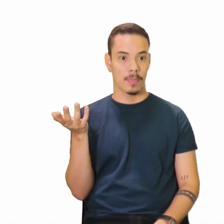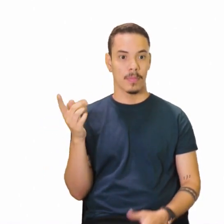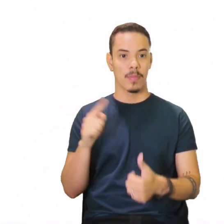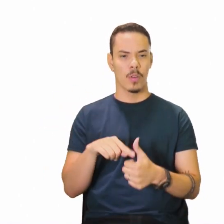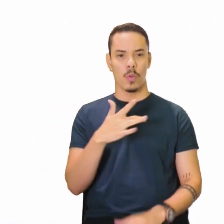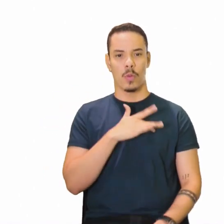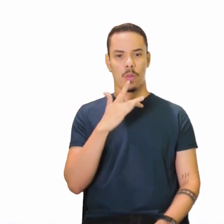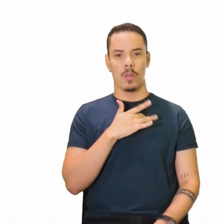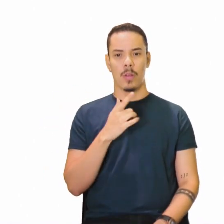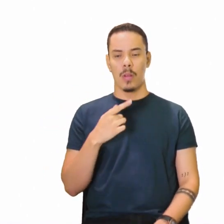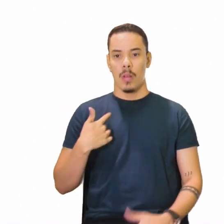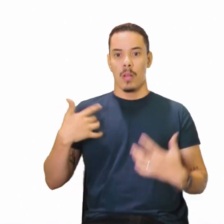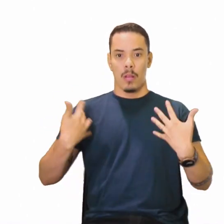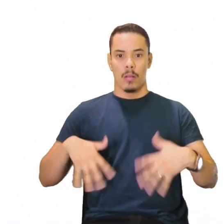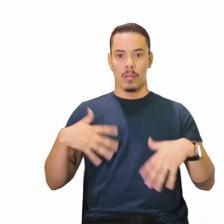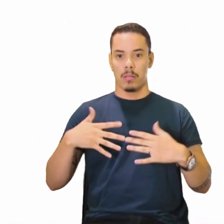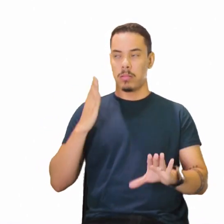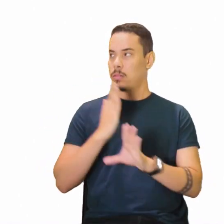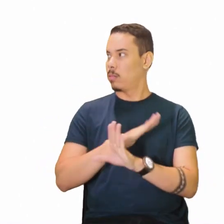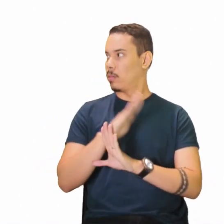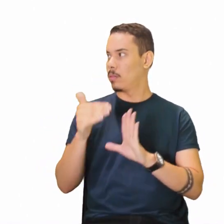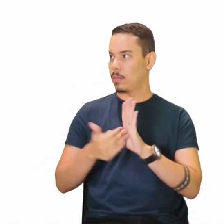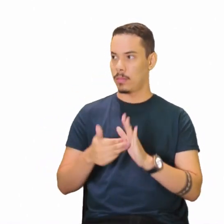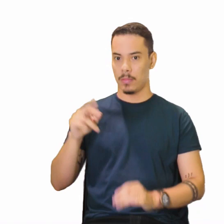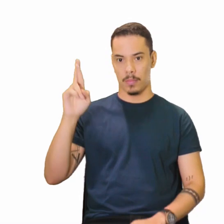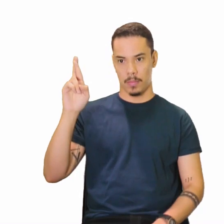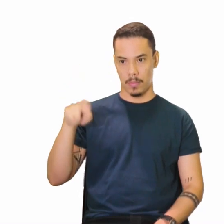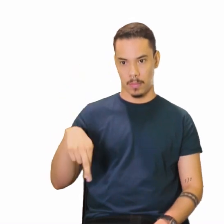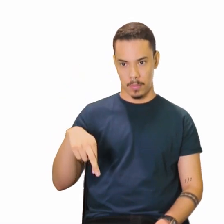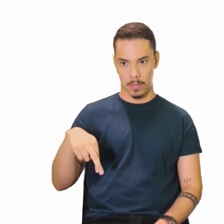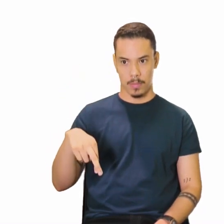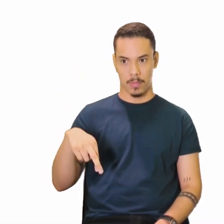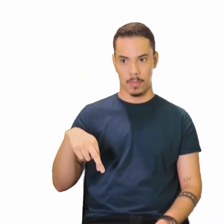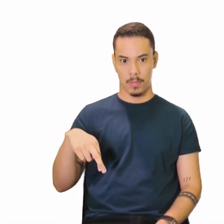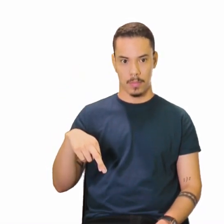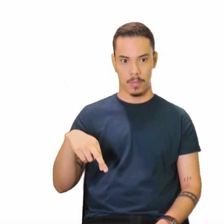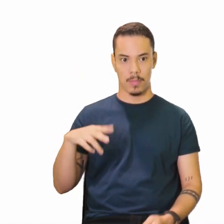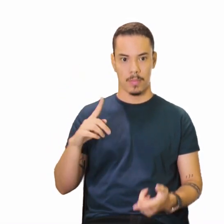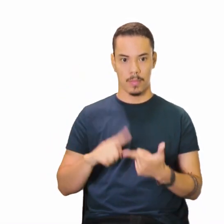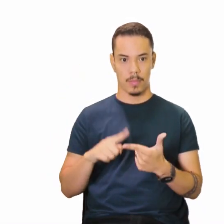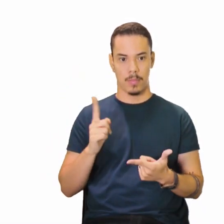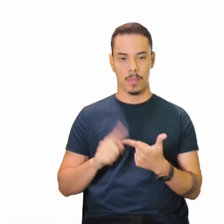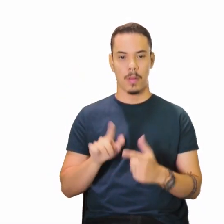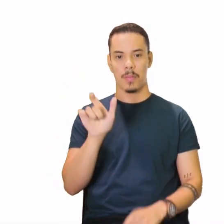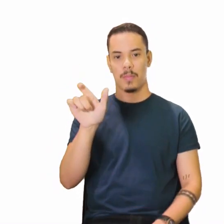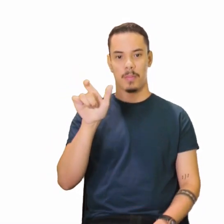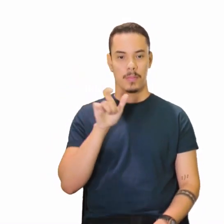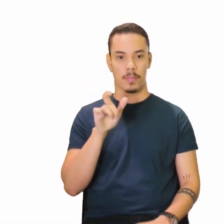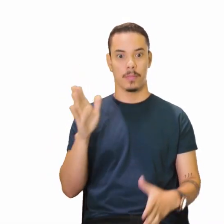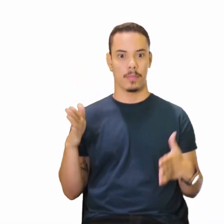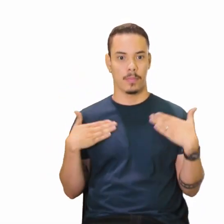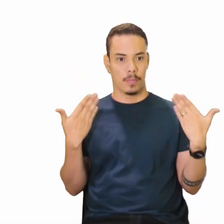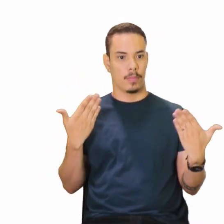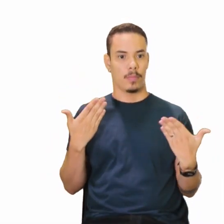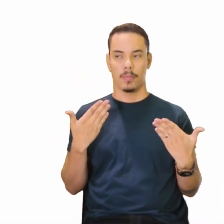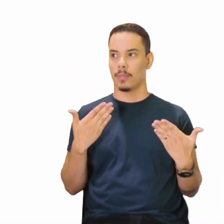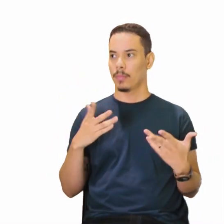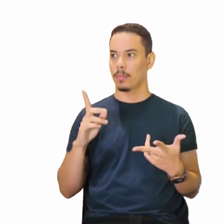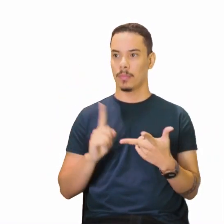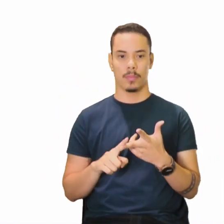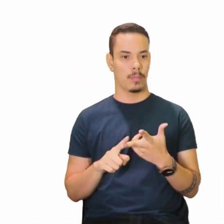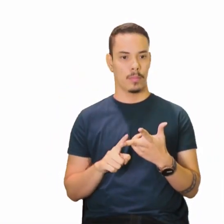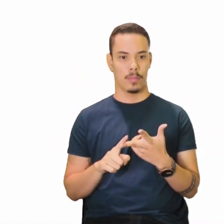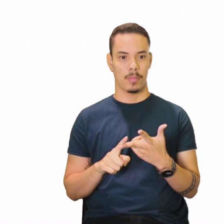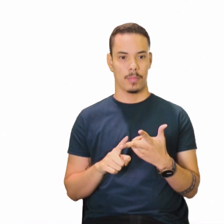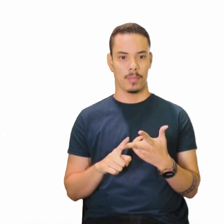coitado está se queixando dela com toda a razão. B. É uma palavra assustadora.